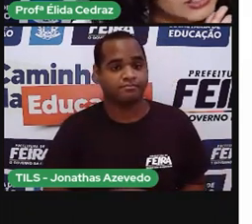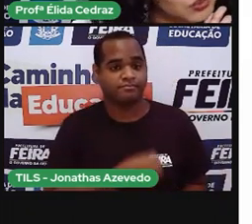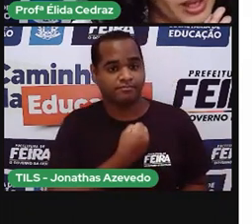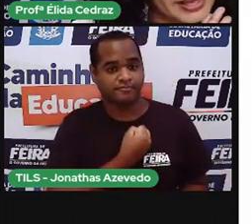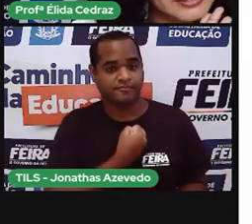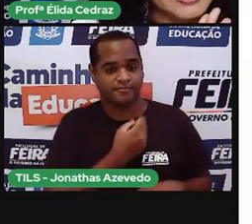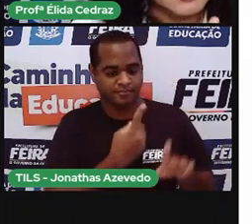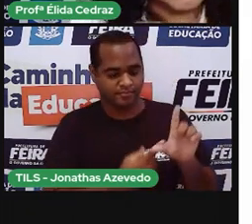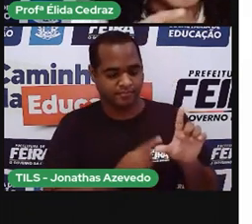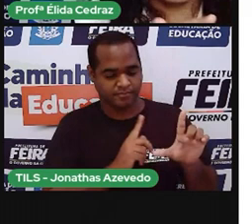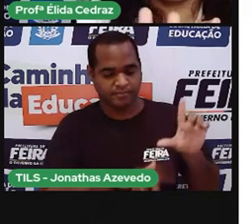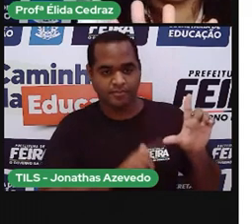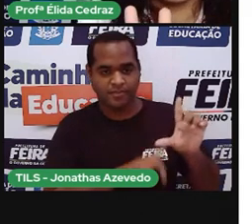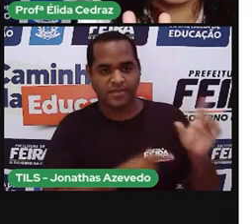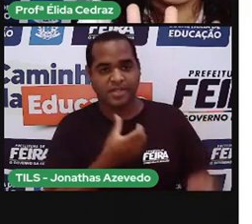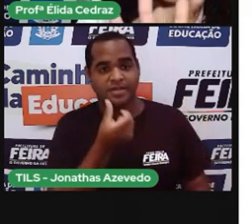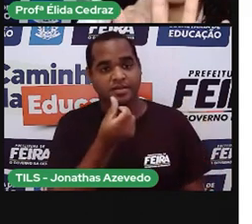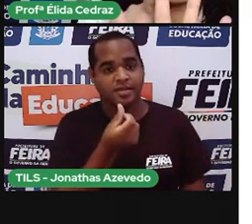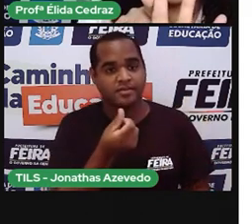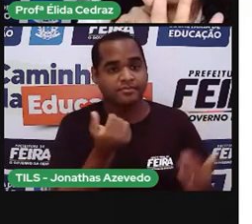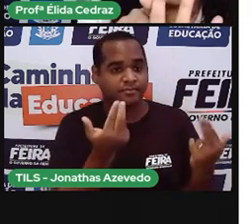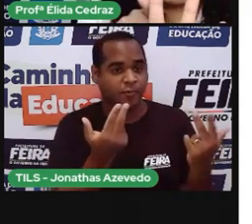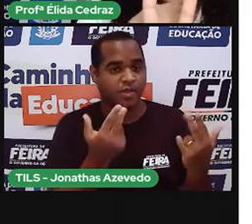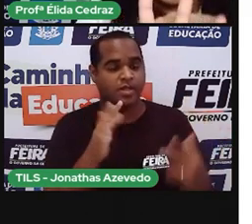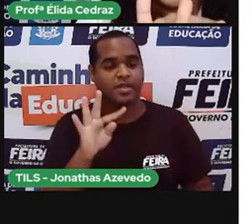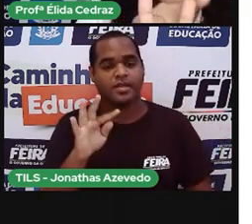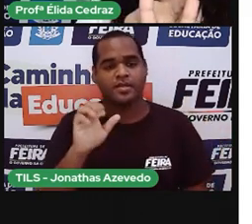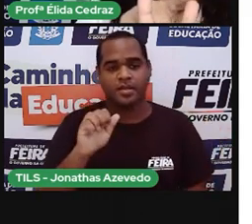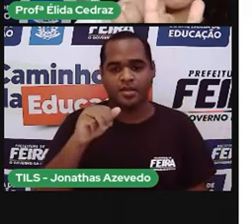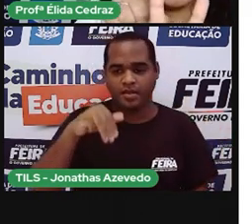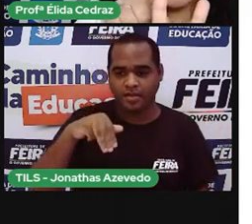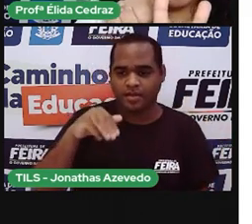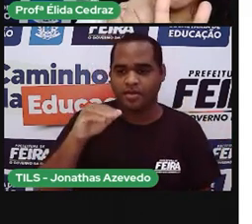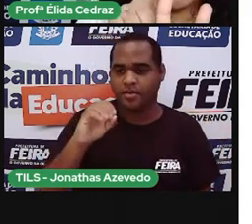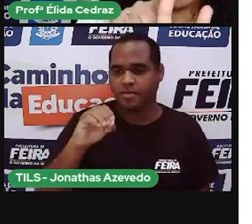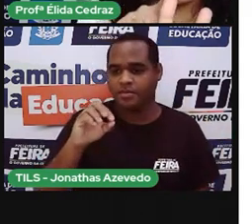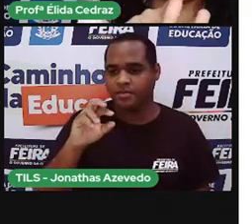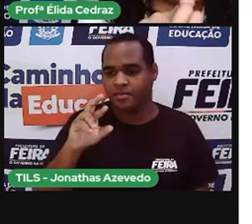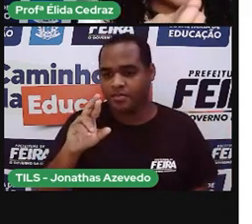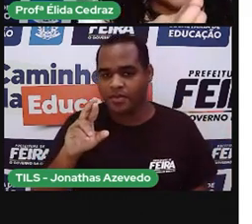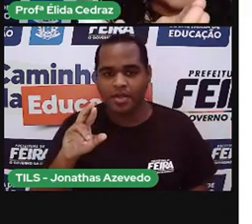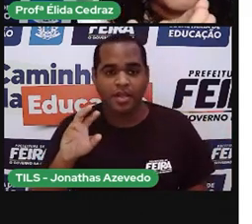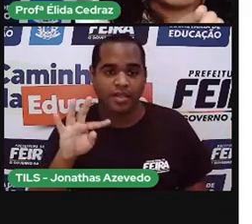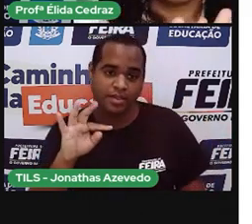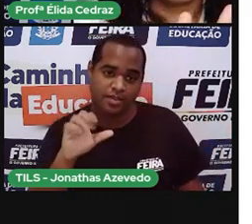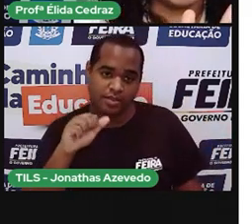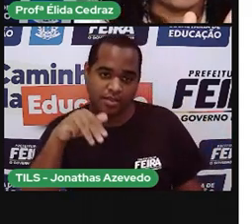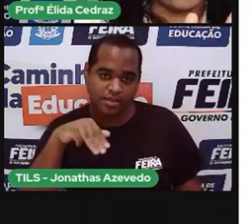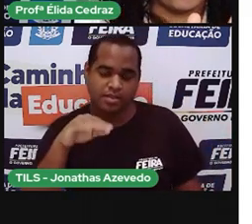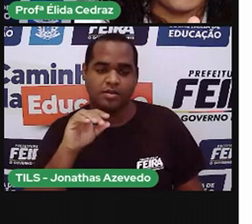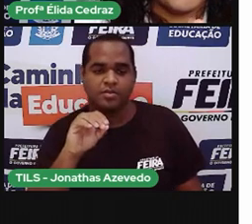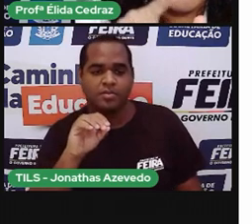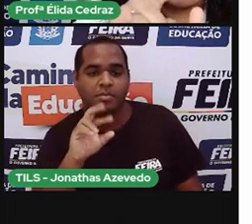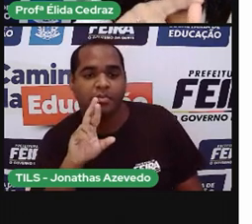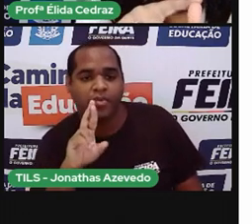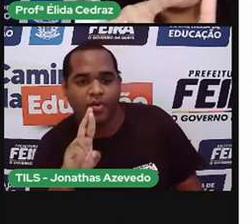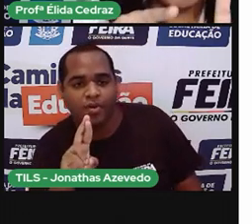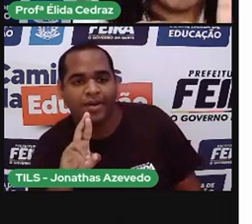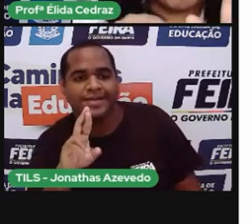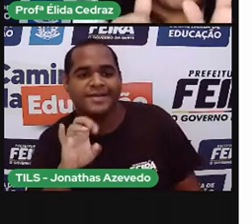letrinhas iguais a TAM p a m Hum bom